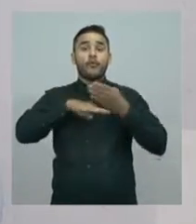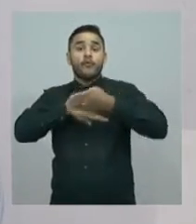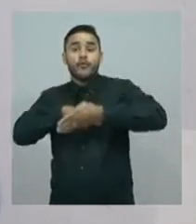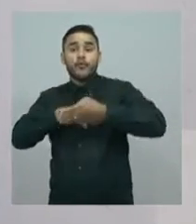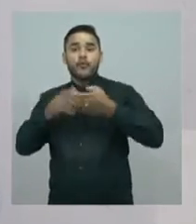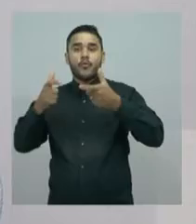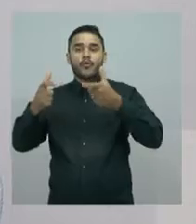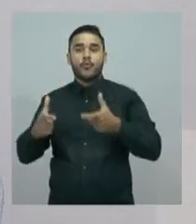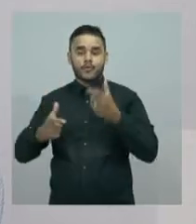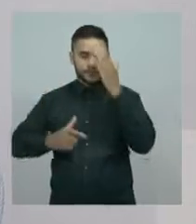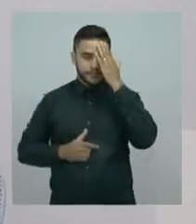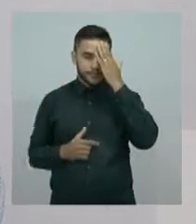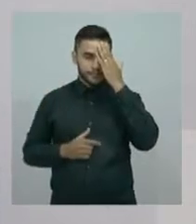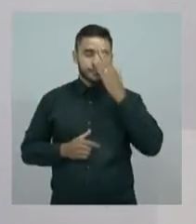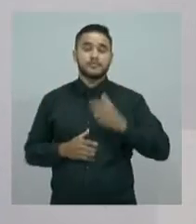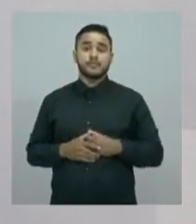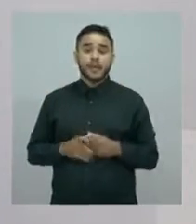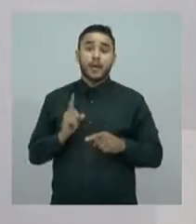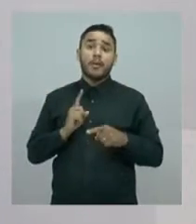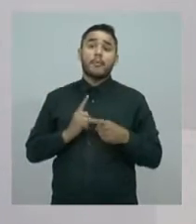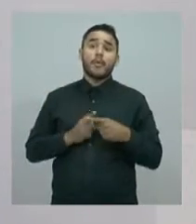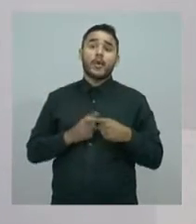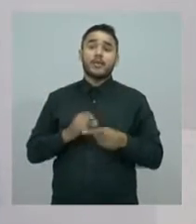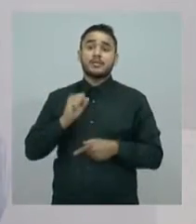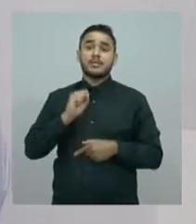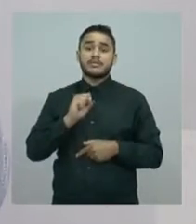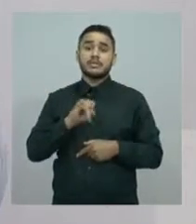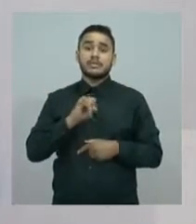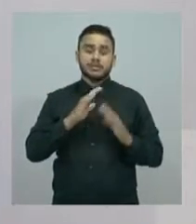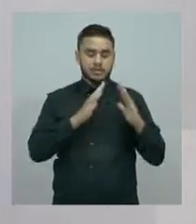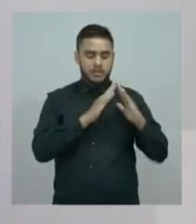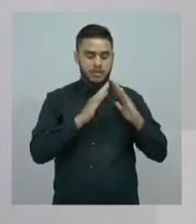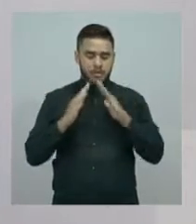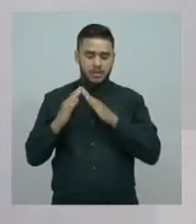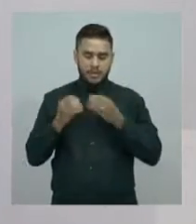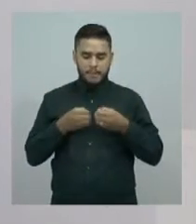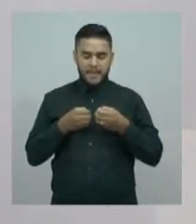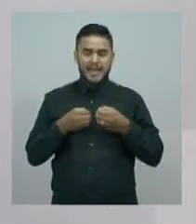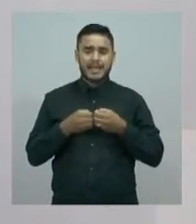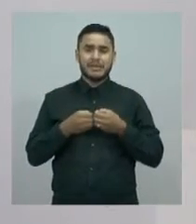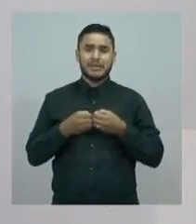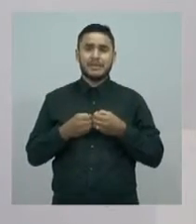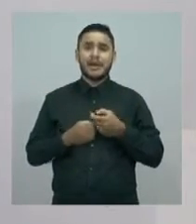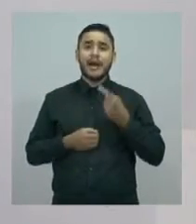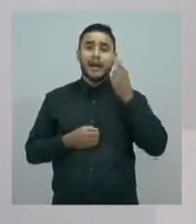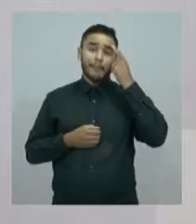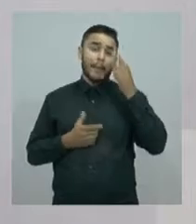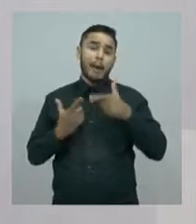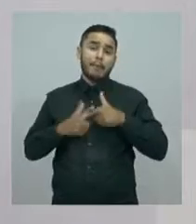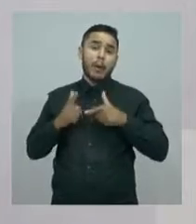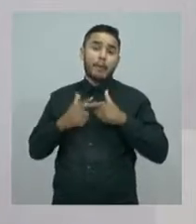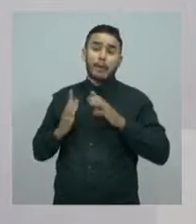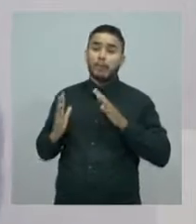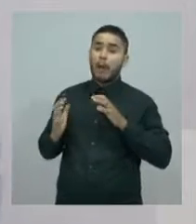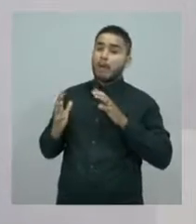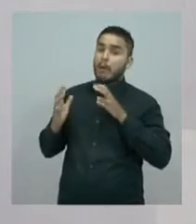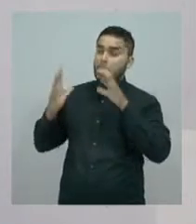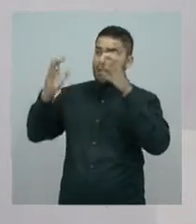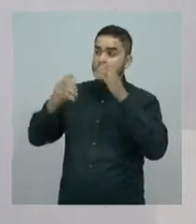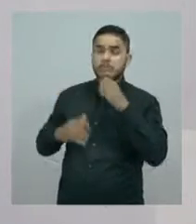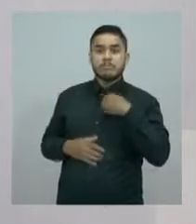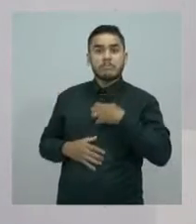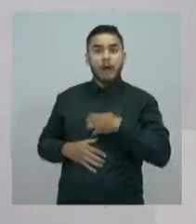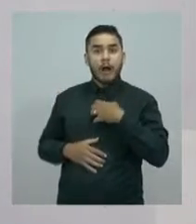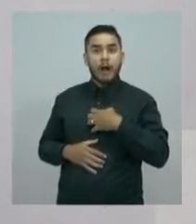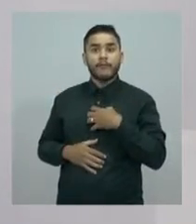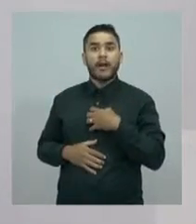vizinho, para ela ir lá no fórum, para ela, primeiro, para ela procurar um advogado, para ela pagar um advogado. Muitas vezes ela não